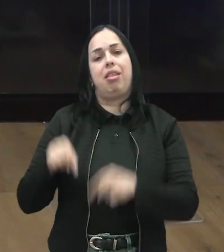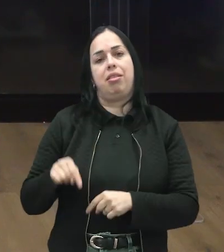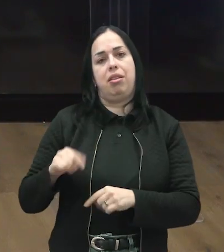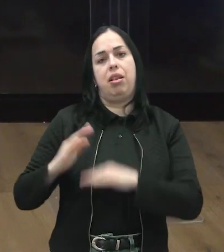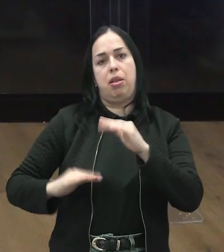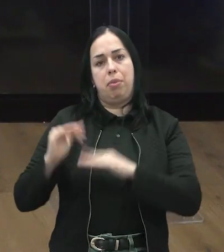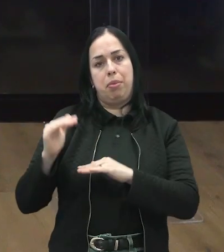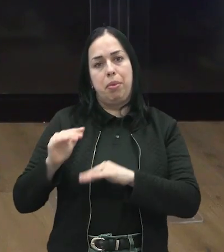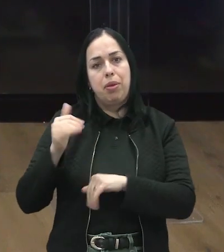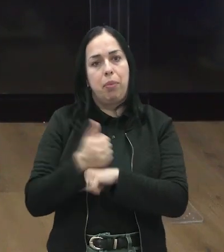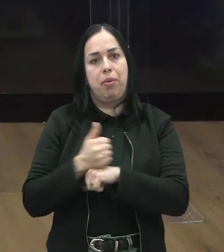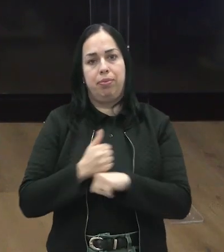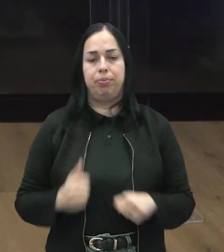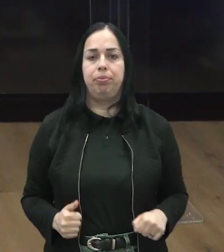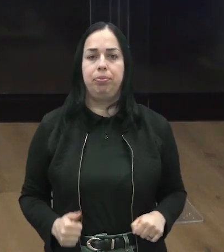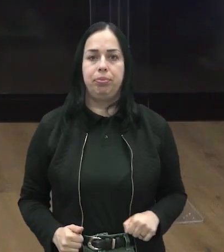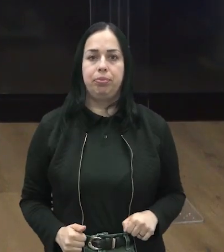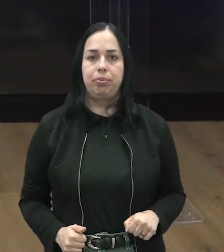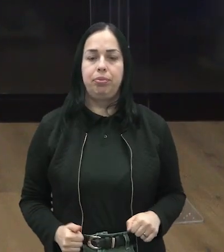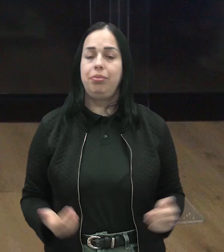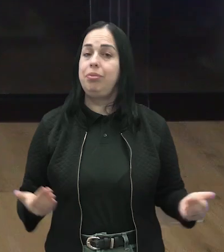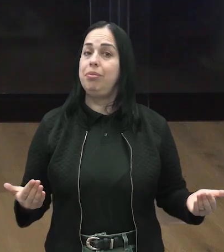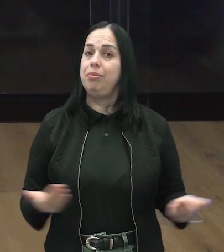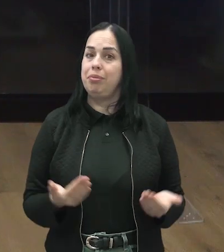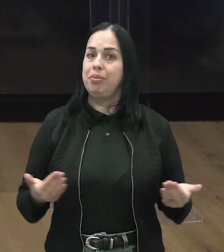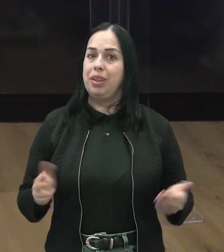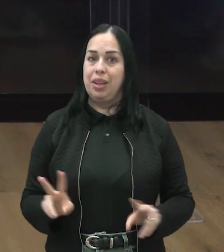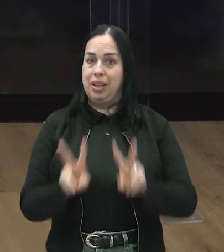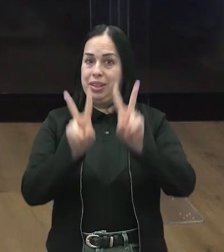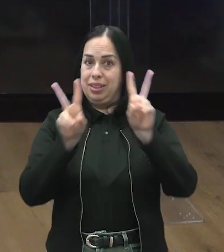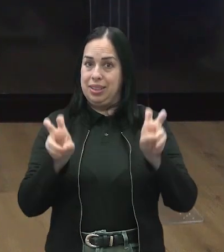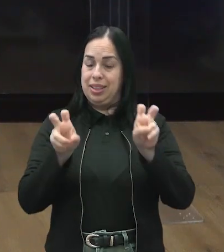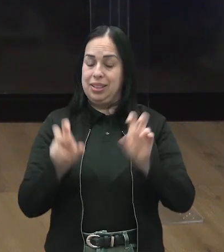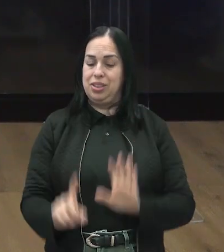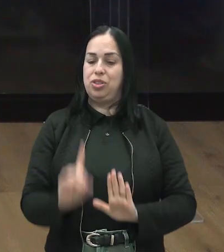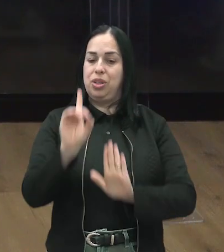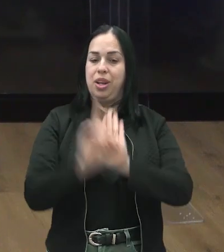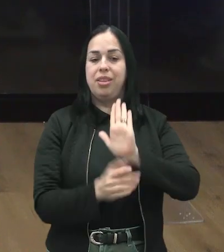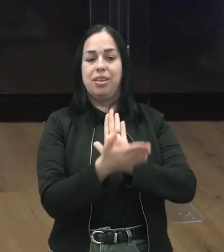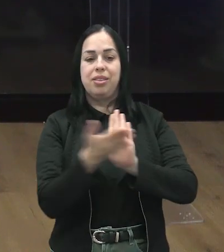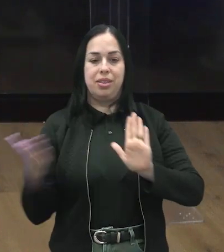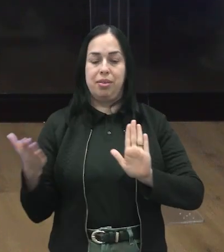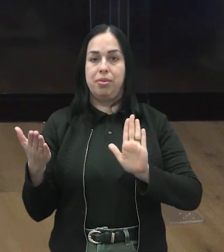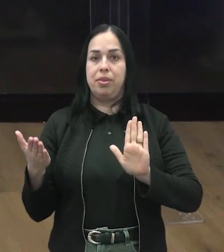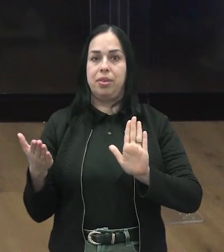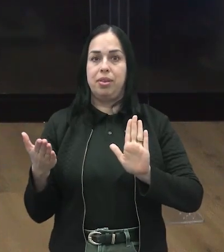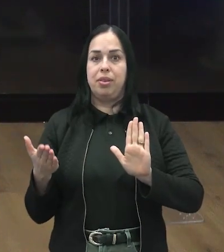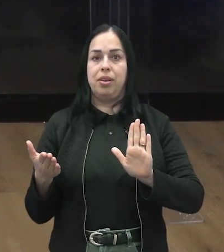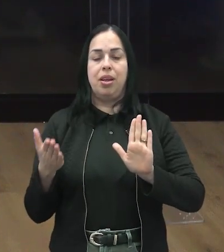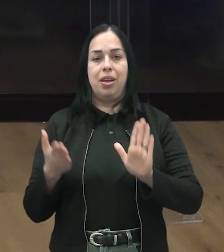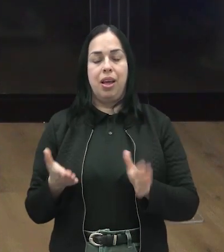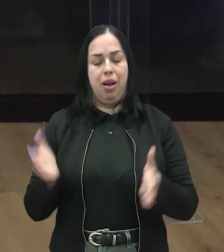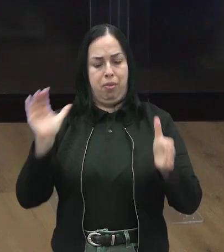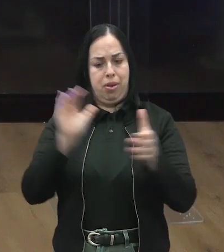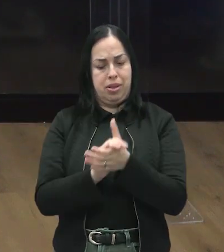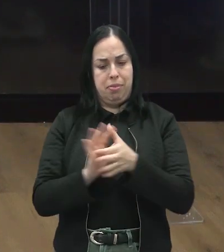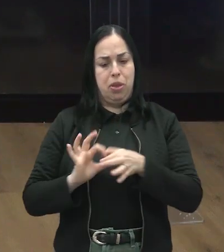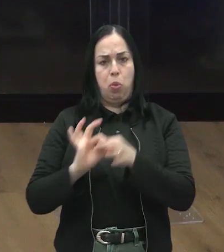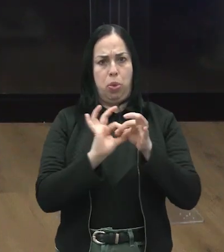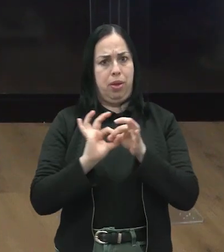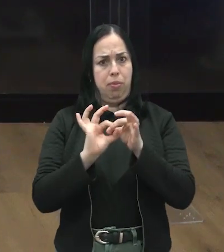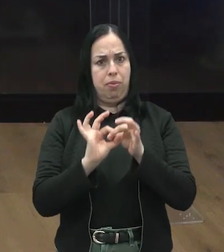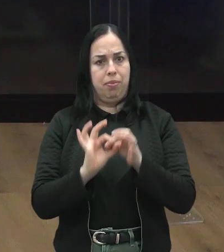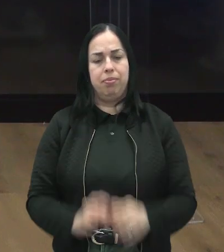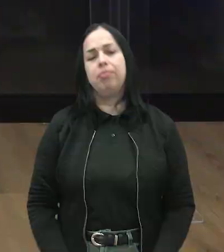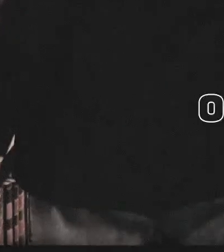e técnicas reconhecidas. O assunto de hoje no quadro Seu Direito é união